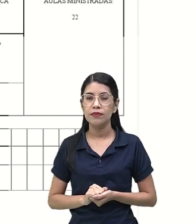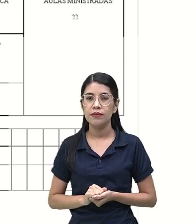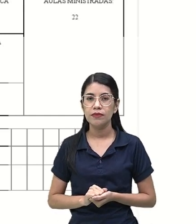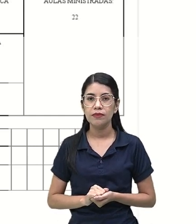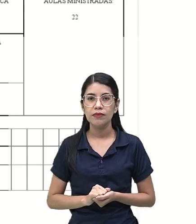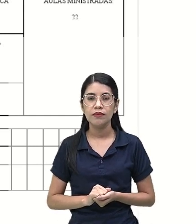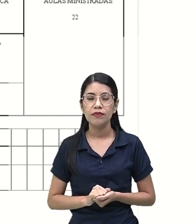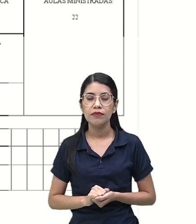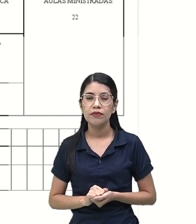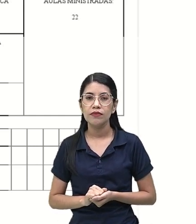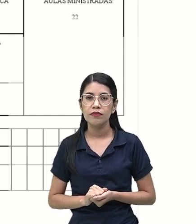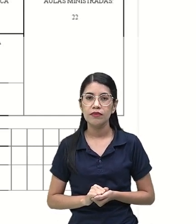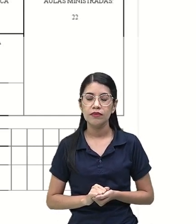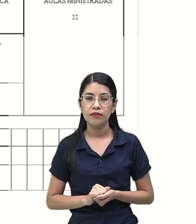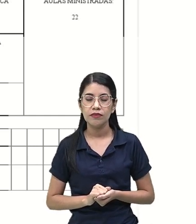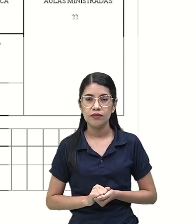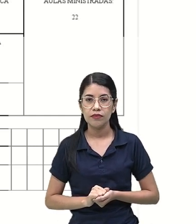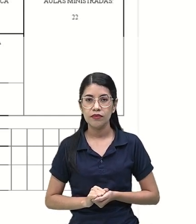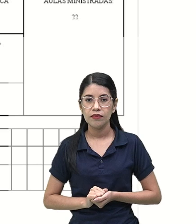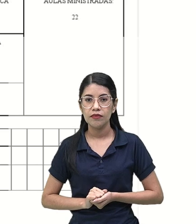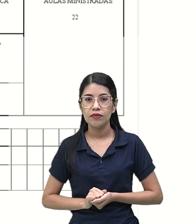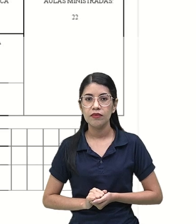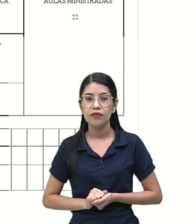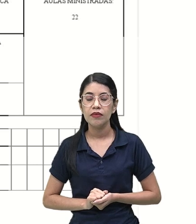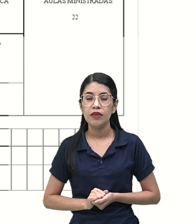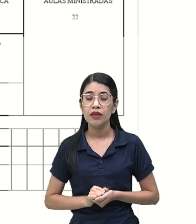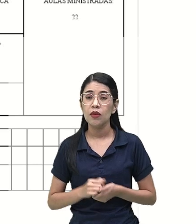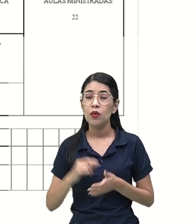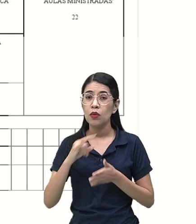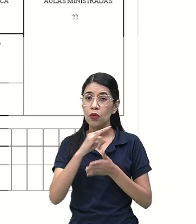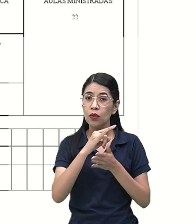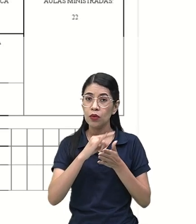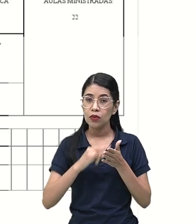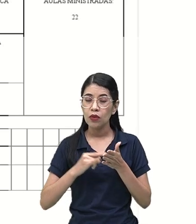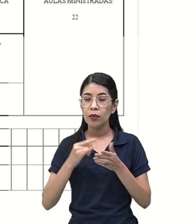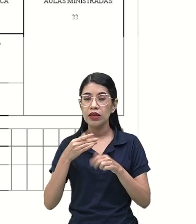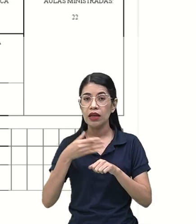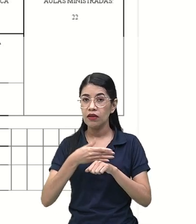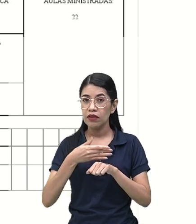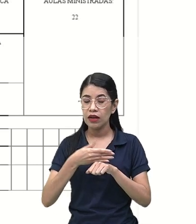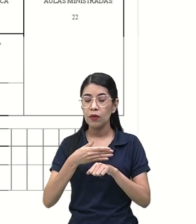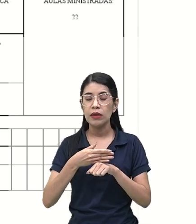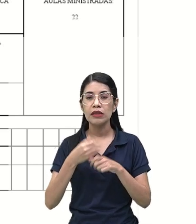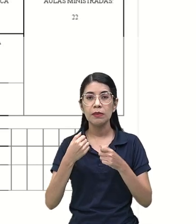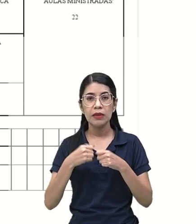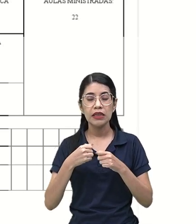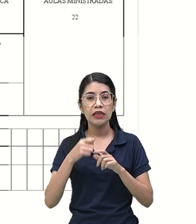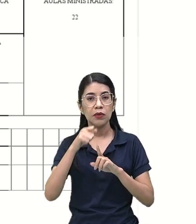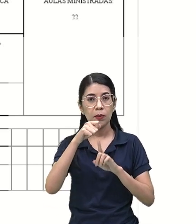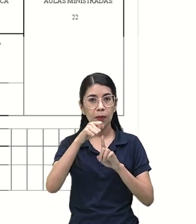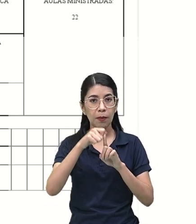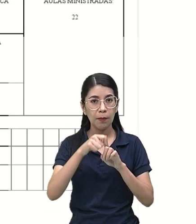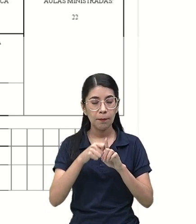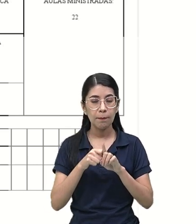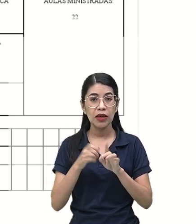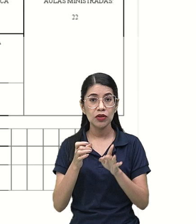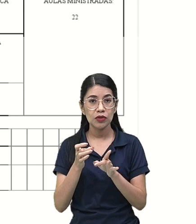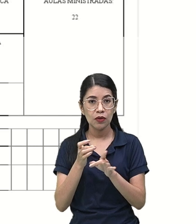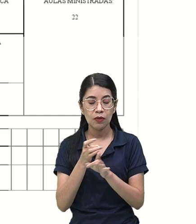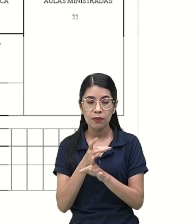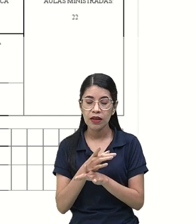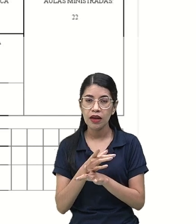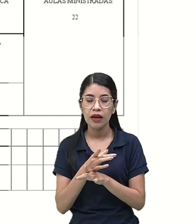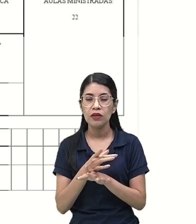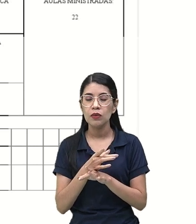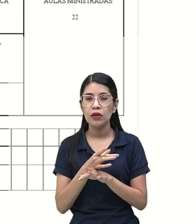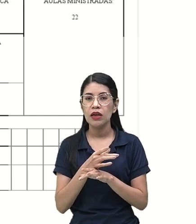bem, como é que eu posso dizer, reforçado, que a ficha de frequência ela tem que ser preenchida durante o mês todinho, independente